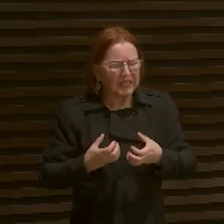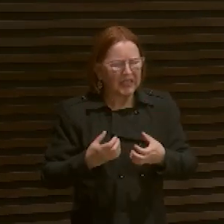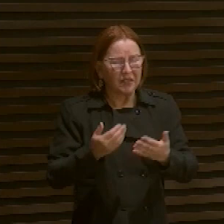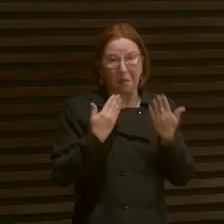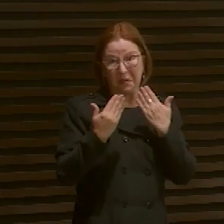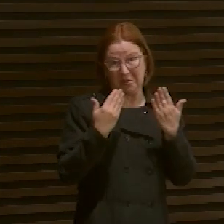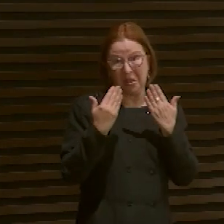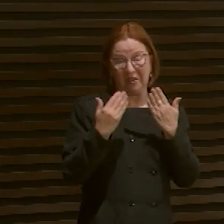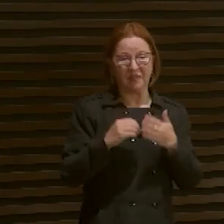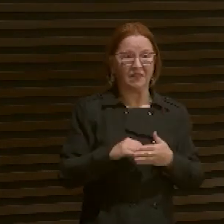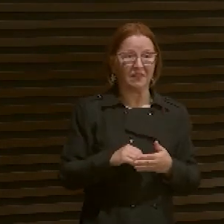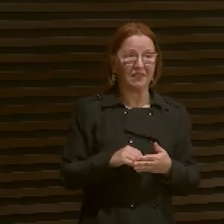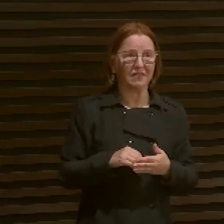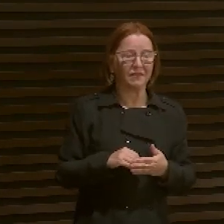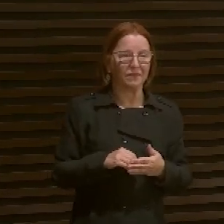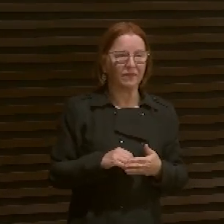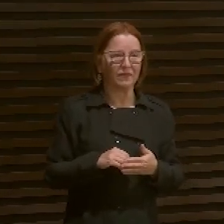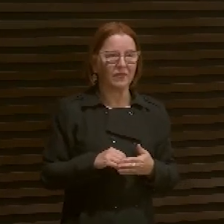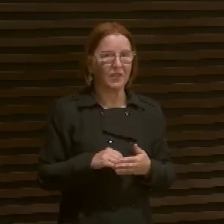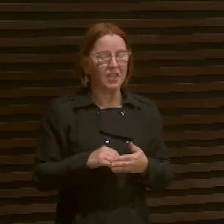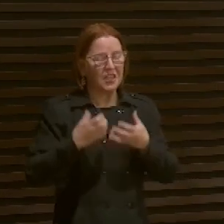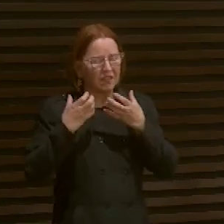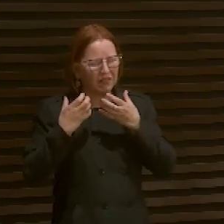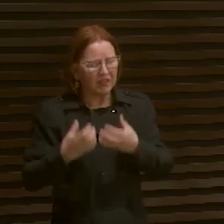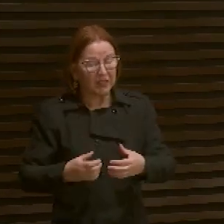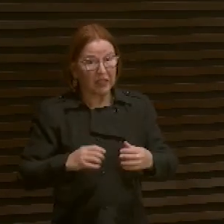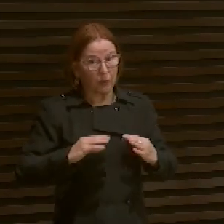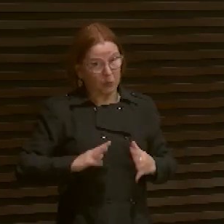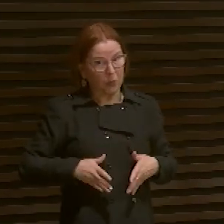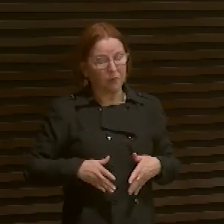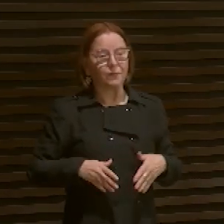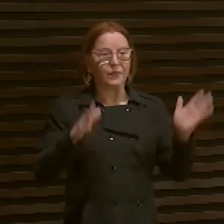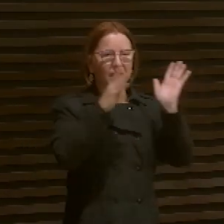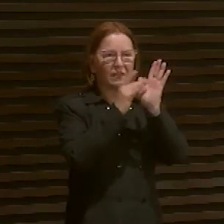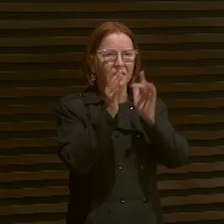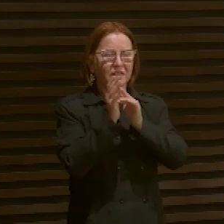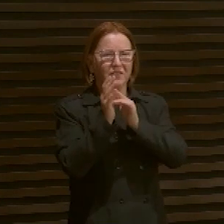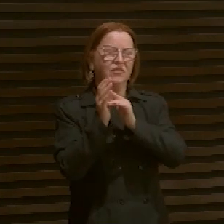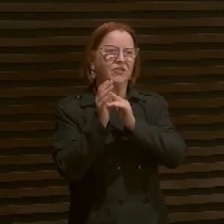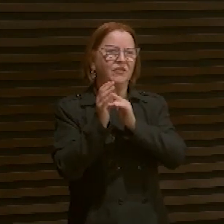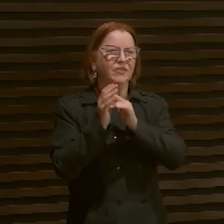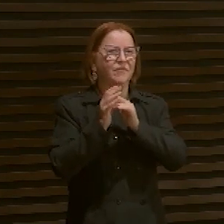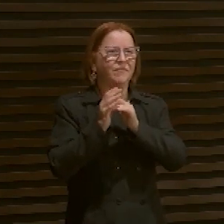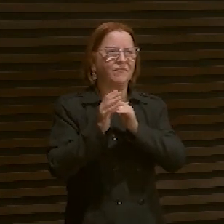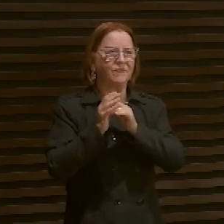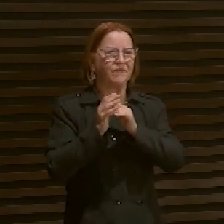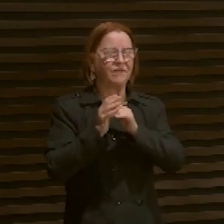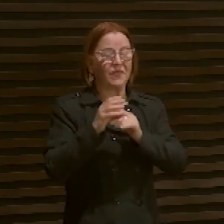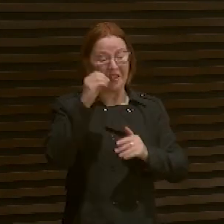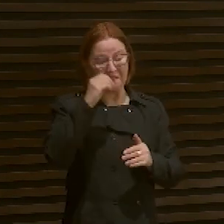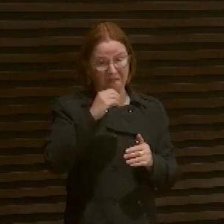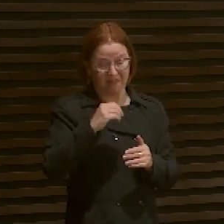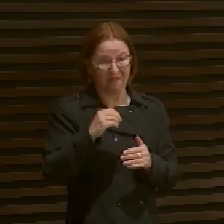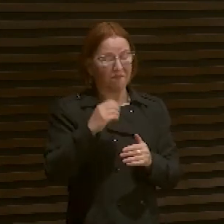psicológica e uma exaustão física. Jesus estava arrasado psicologicamente, porque o seu primo